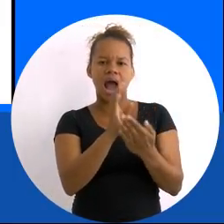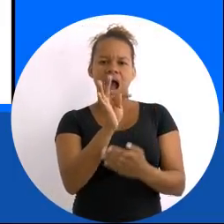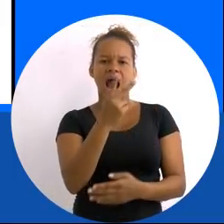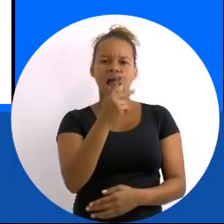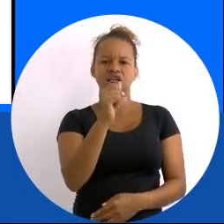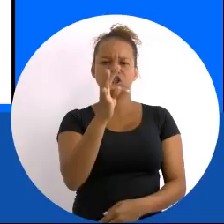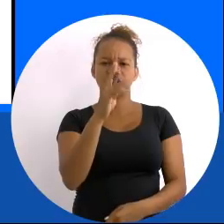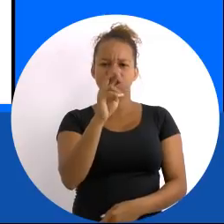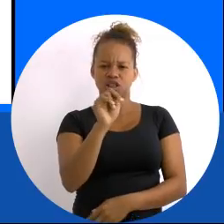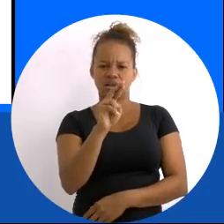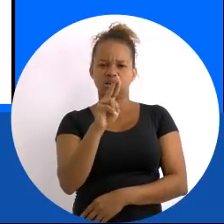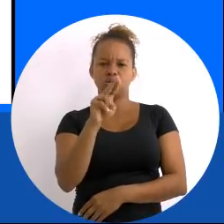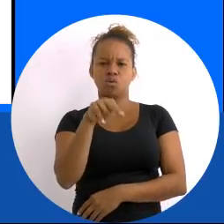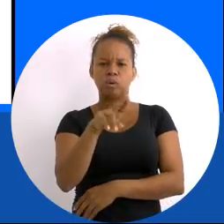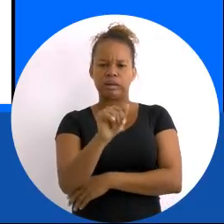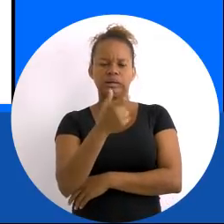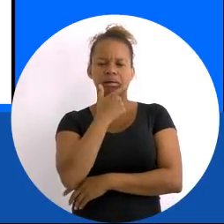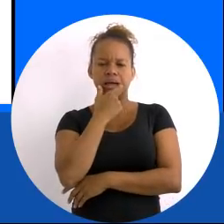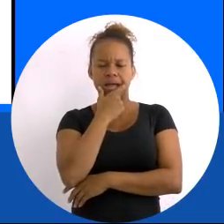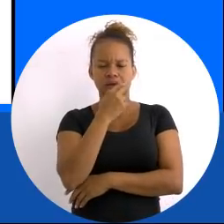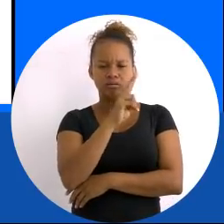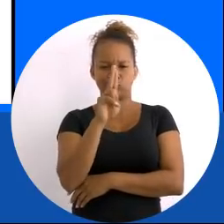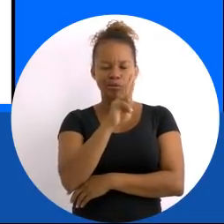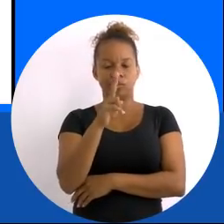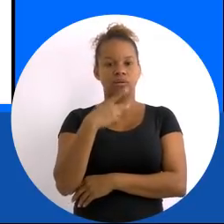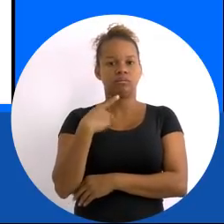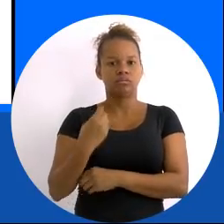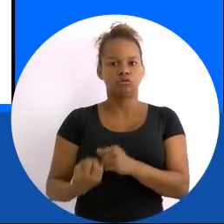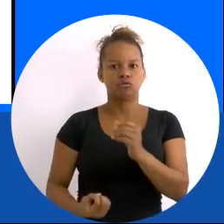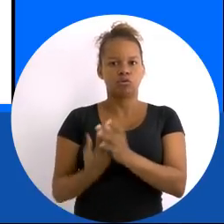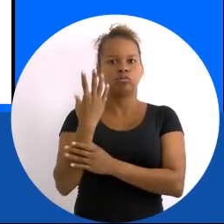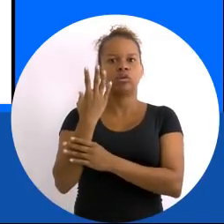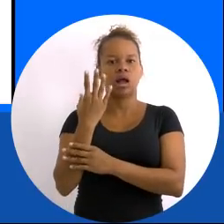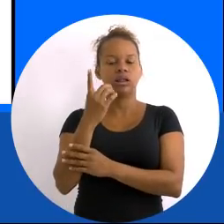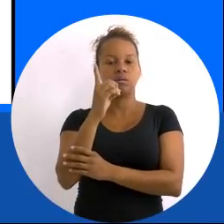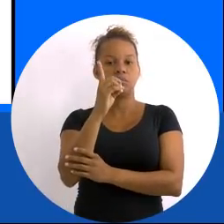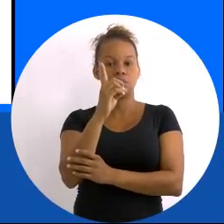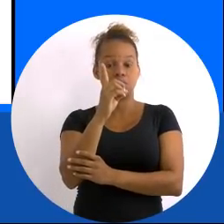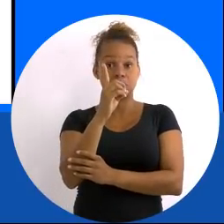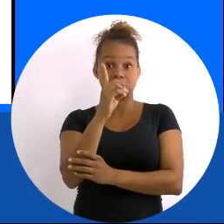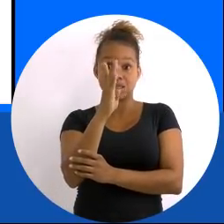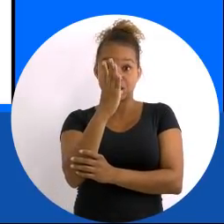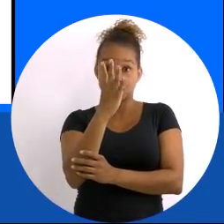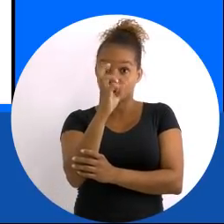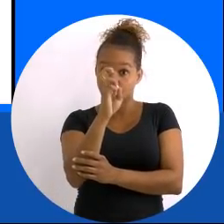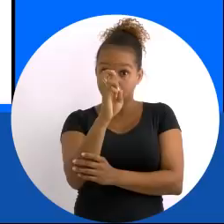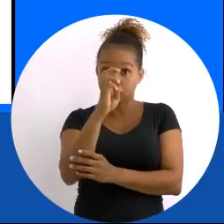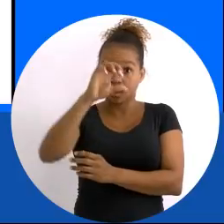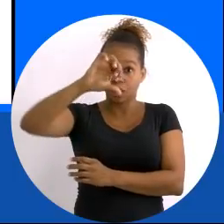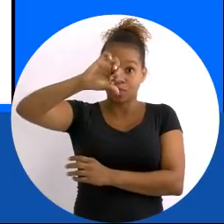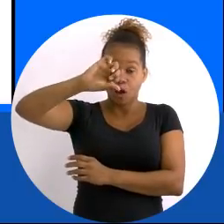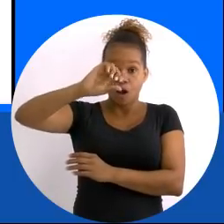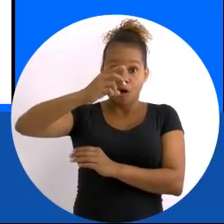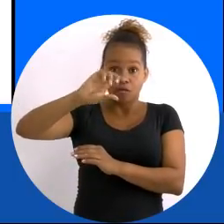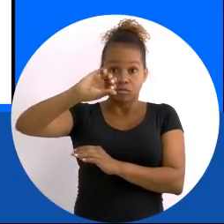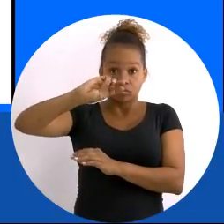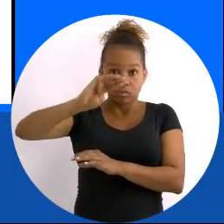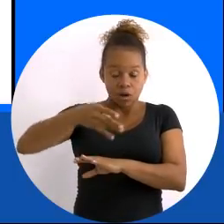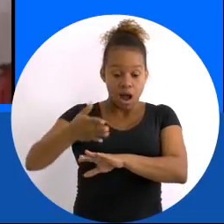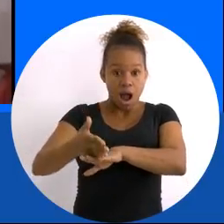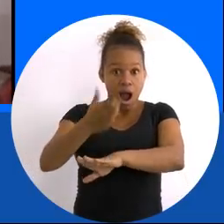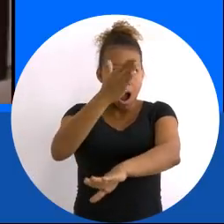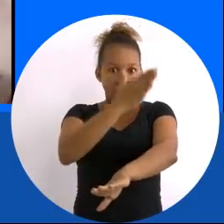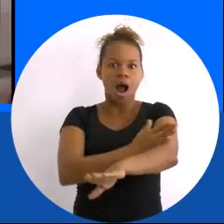A publicação gravada em tábuas de pedra havia sido fundada em 59 a.C. por ordem de Júlio